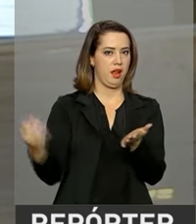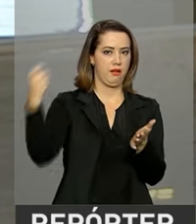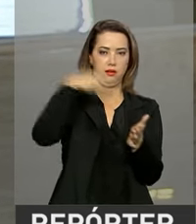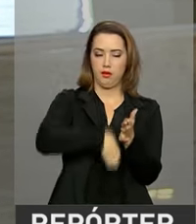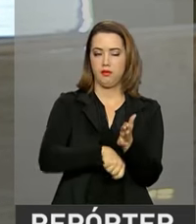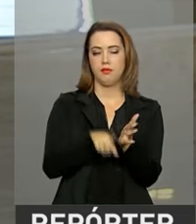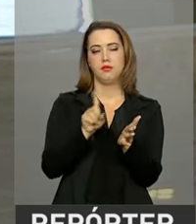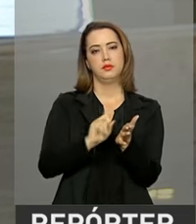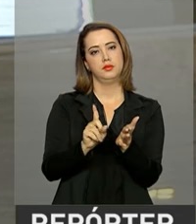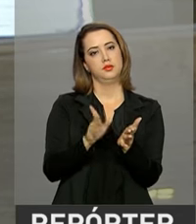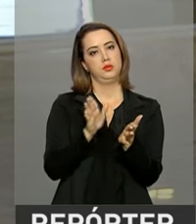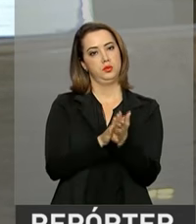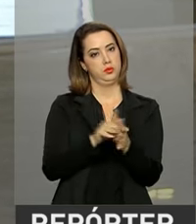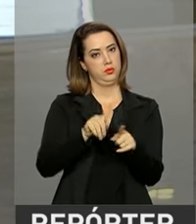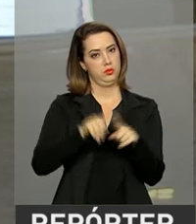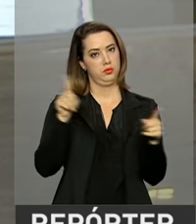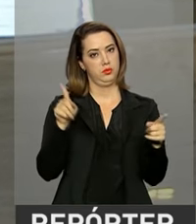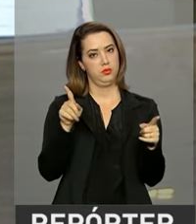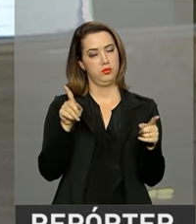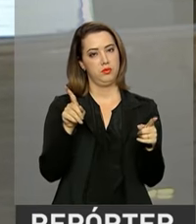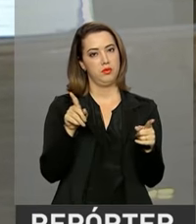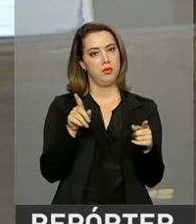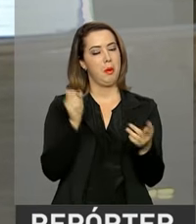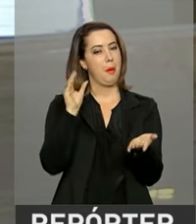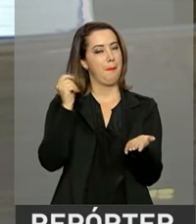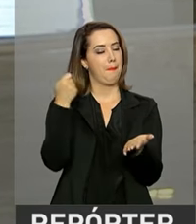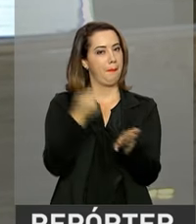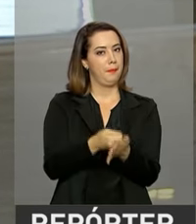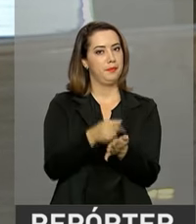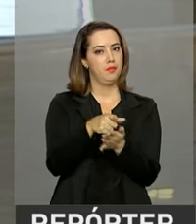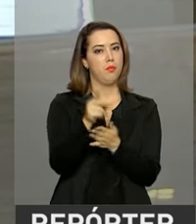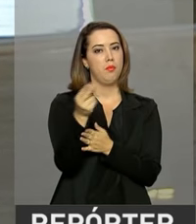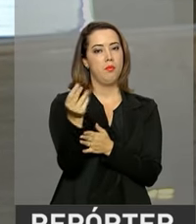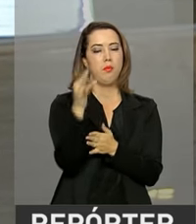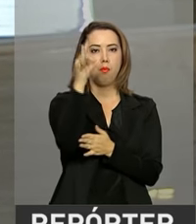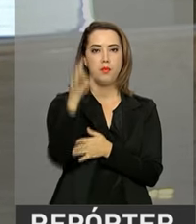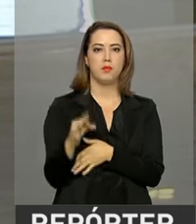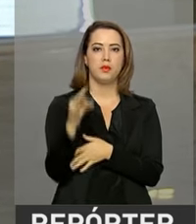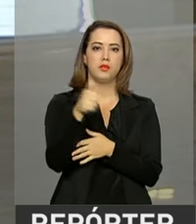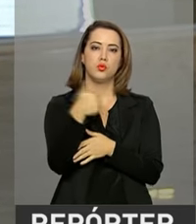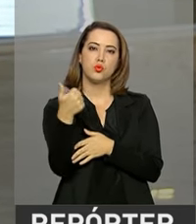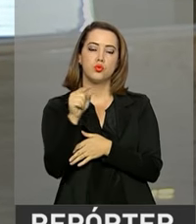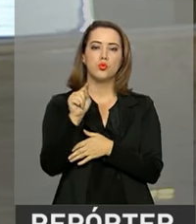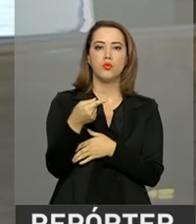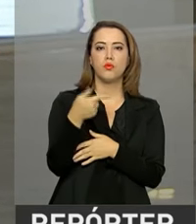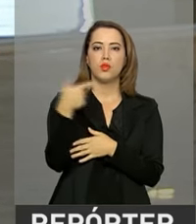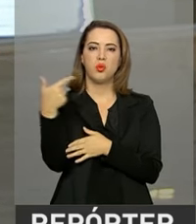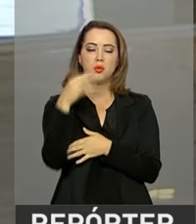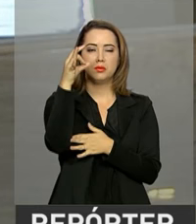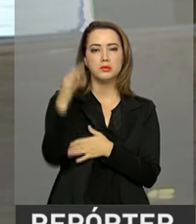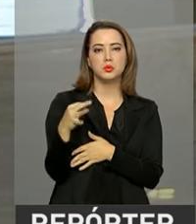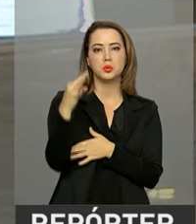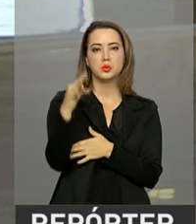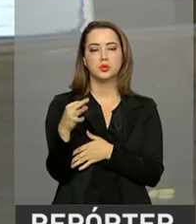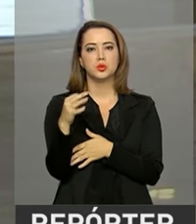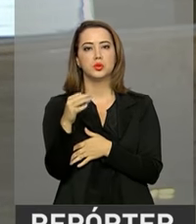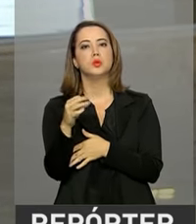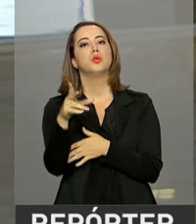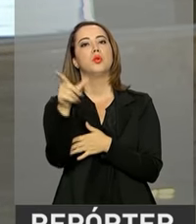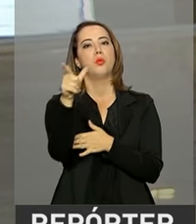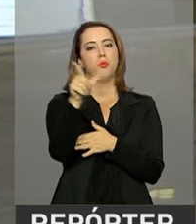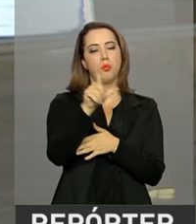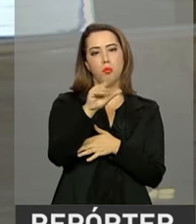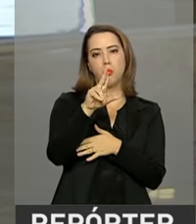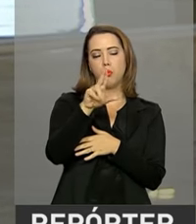para contribuições para a Previdência Social, pagam uma porcentagem de 1% a 2% do lucro bruto dessas empresas